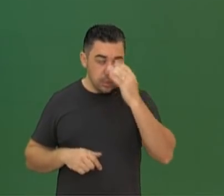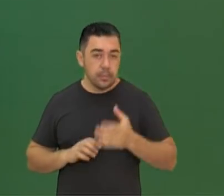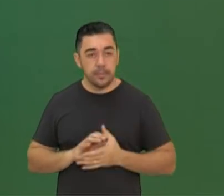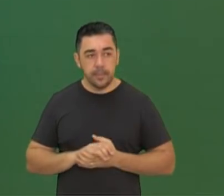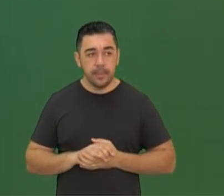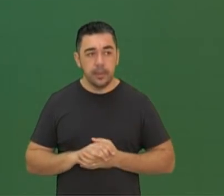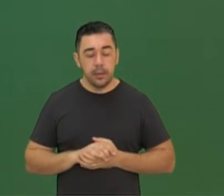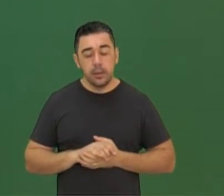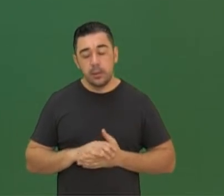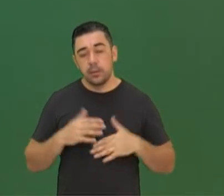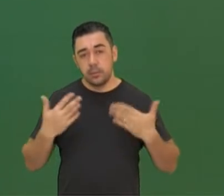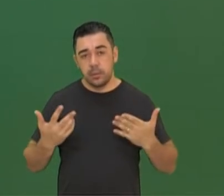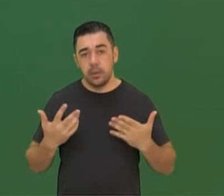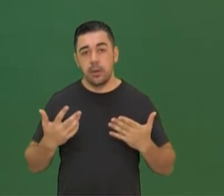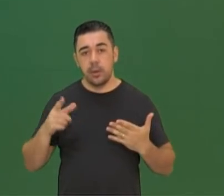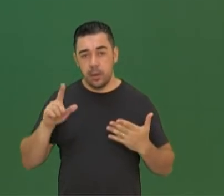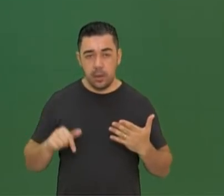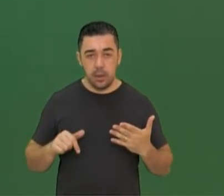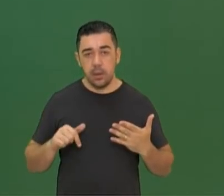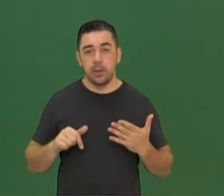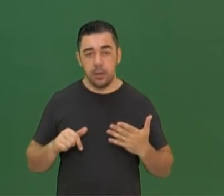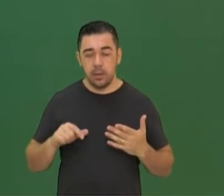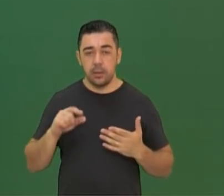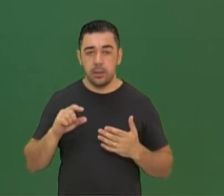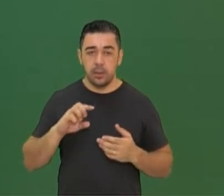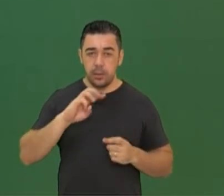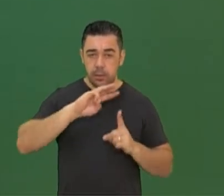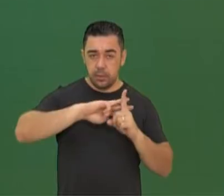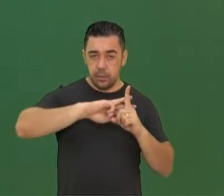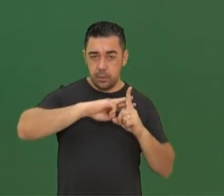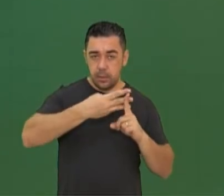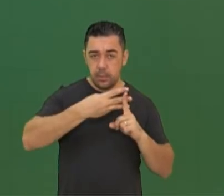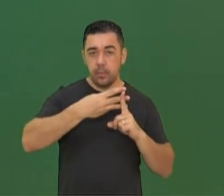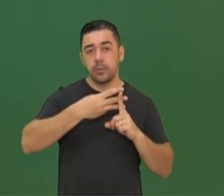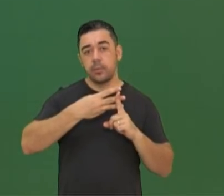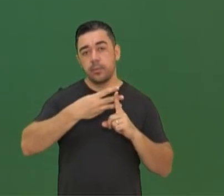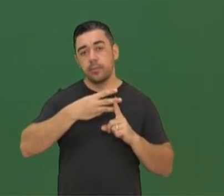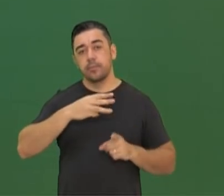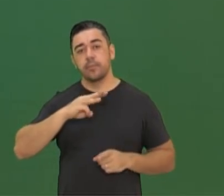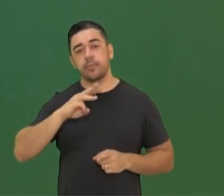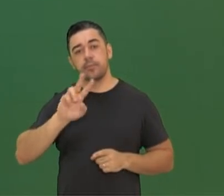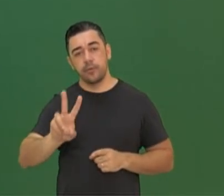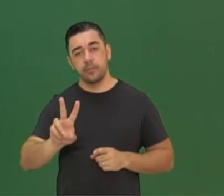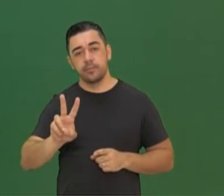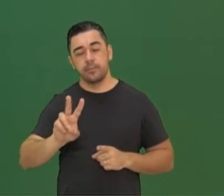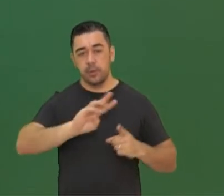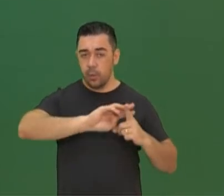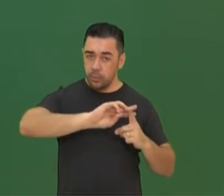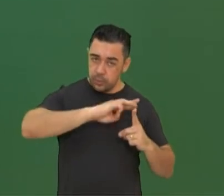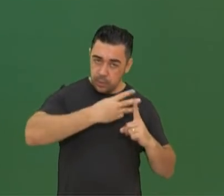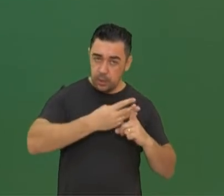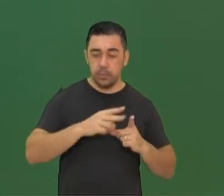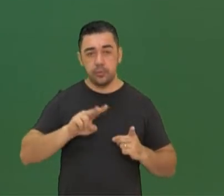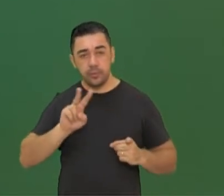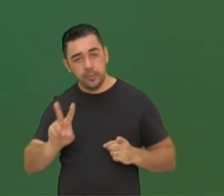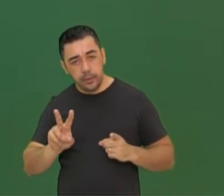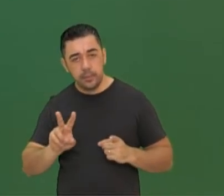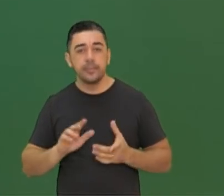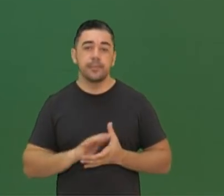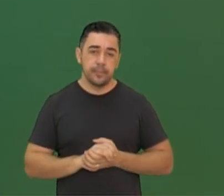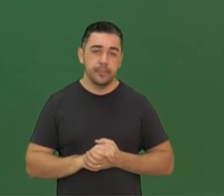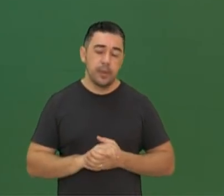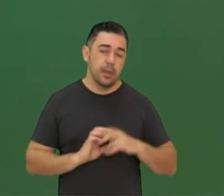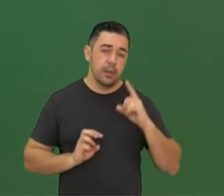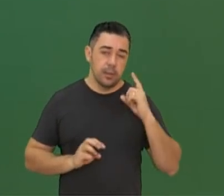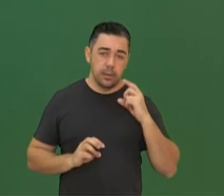O volume desse paralelepípedo é o triplo do volume do paralelepípedo inicial, que foi esse que nós desenhamos aqui no quadro. Certo? Então, triplicou